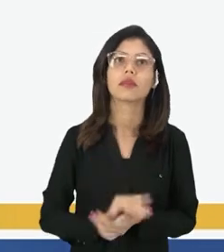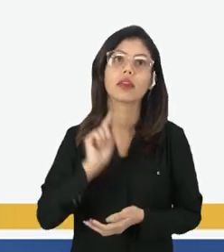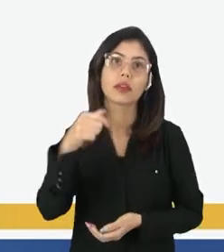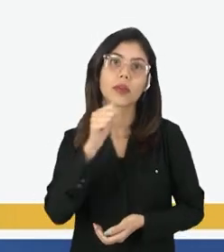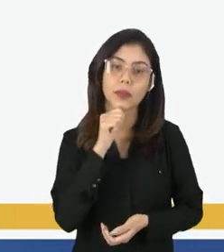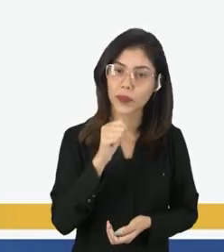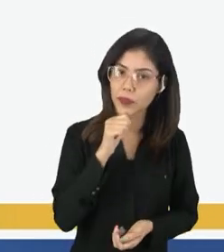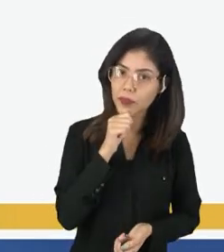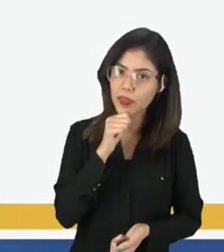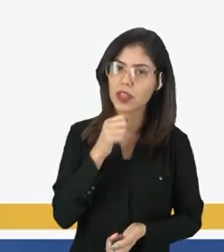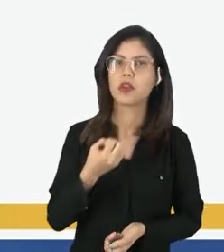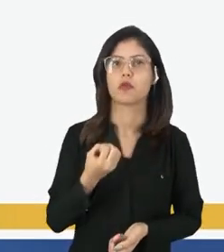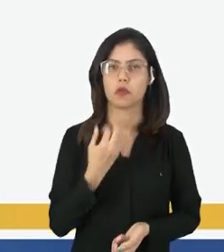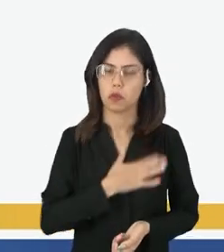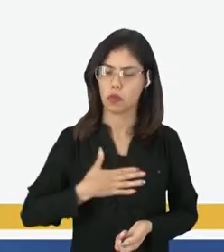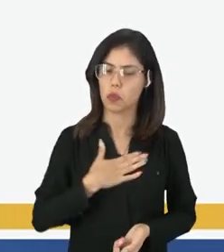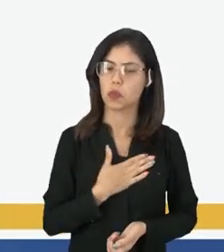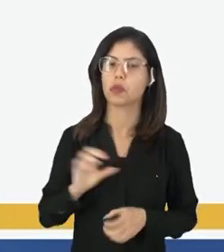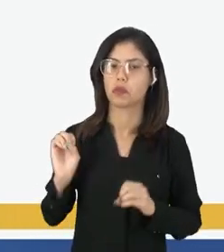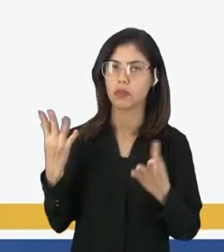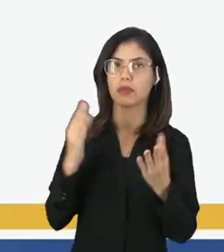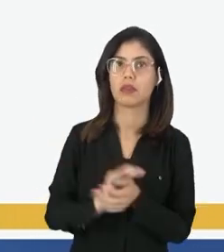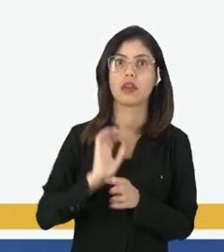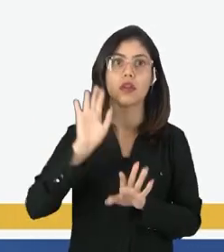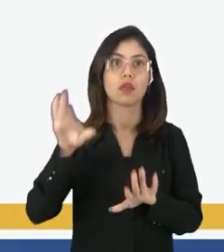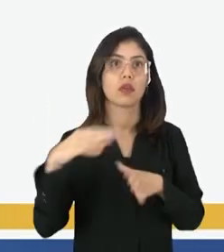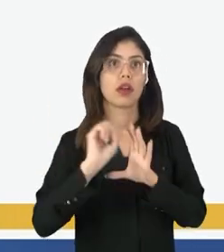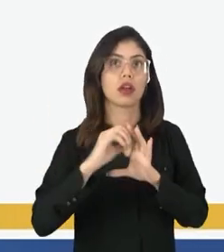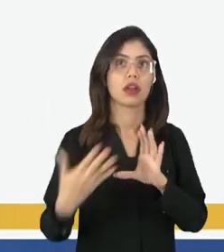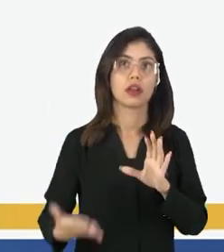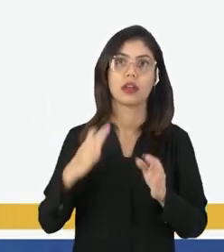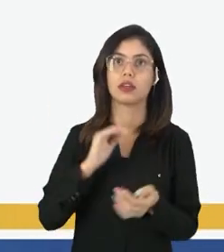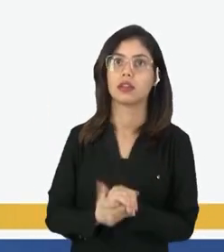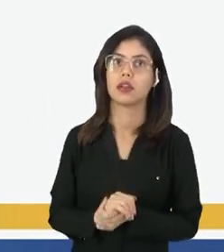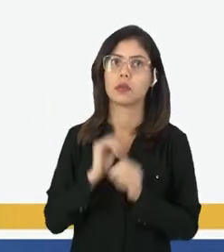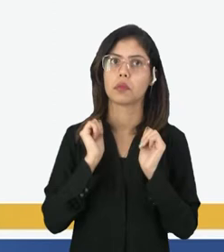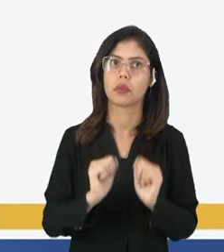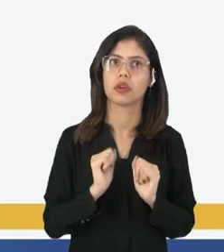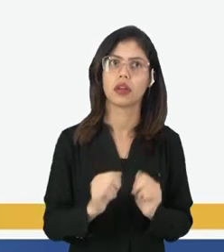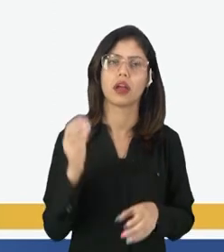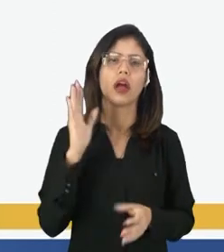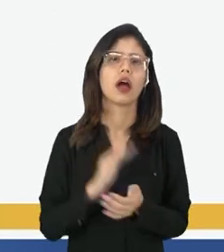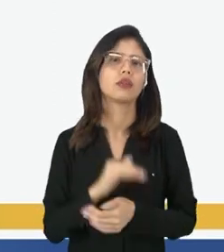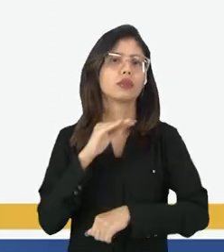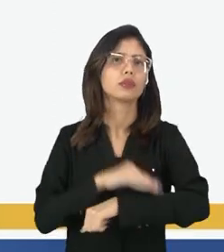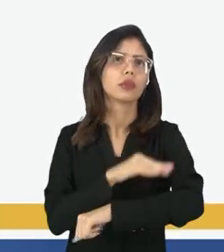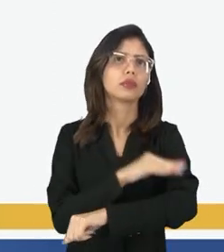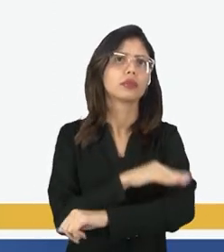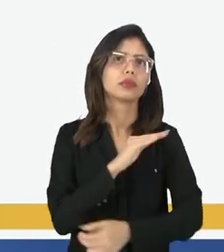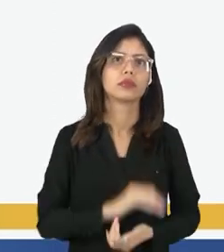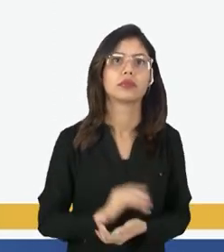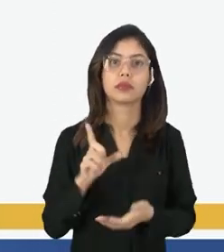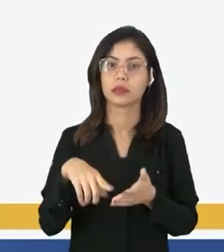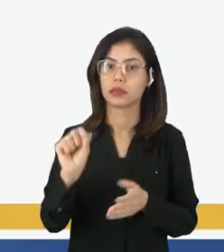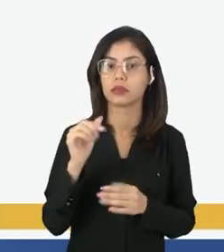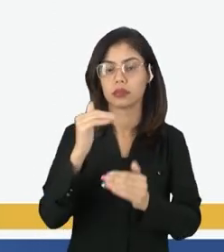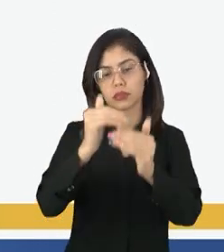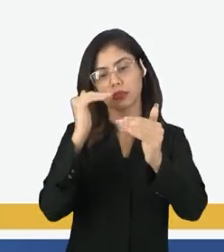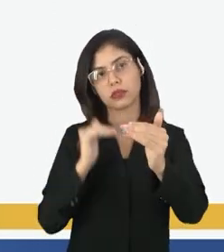7 além de fa resta que outras características podem ser aplicadas ao sapo